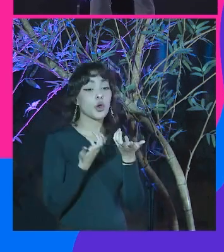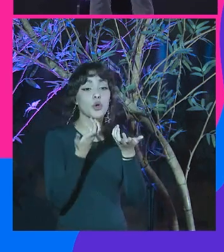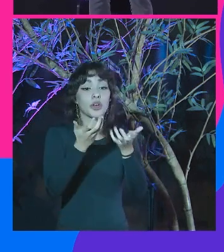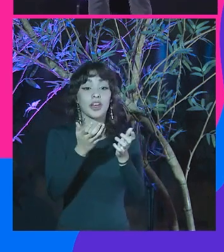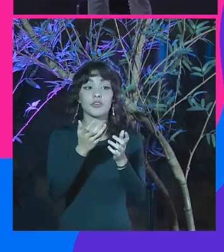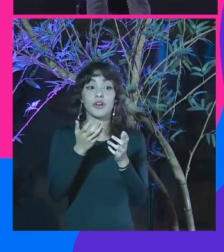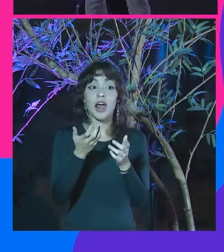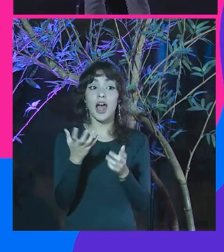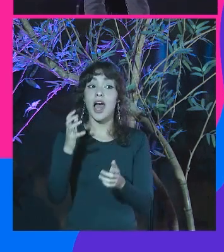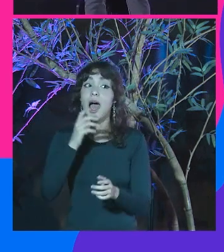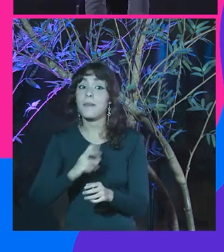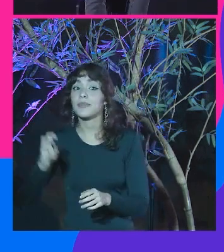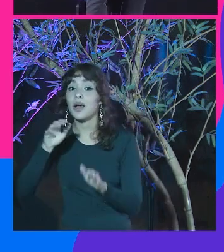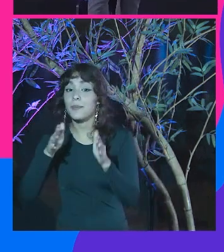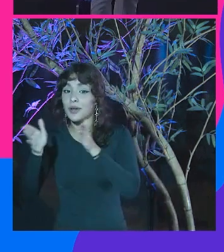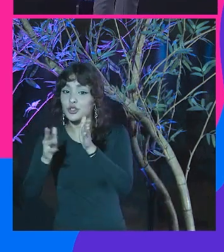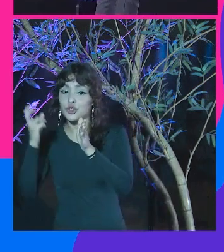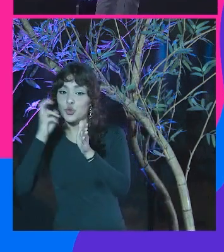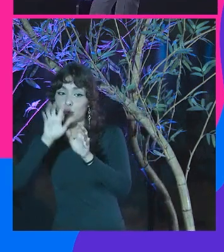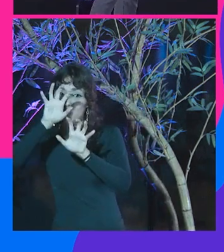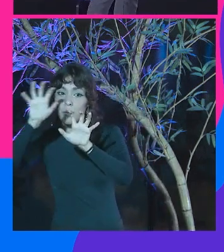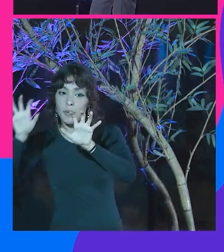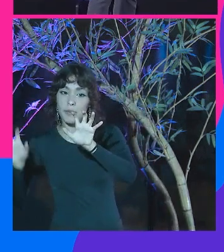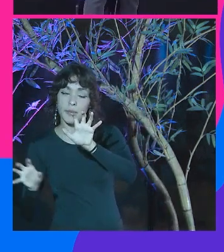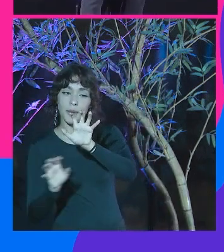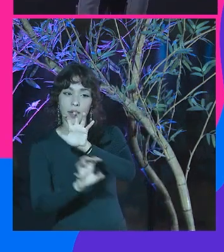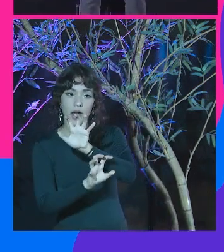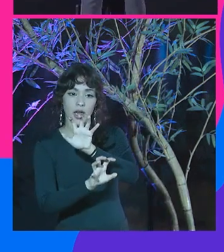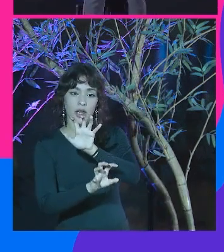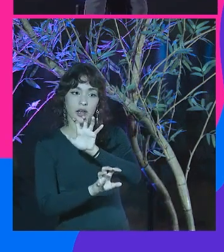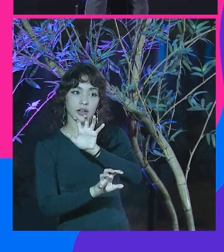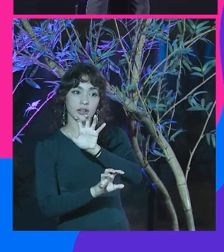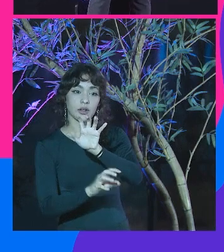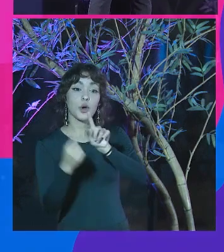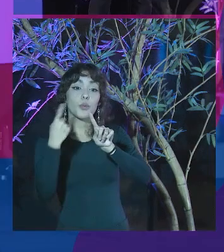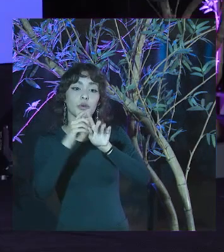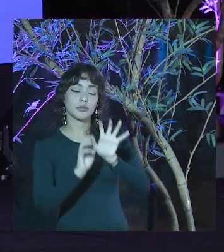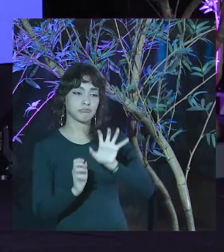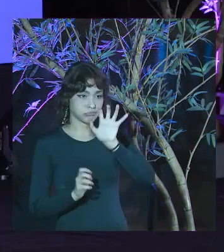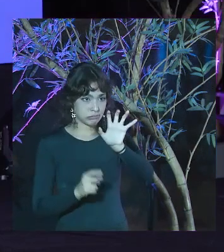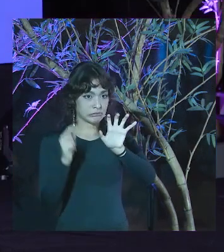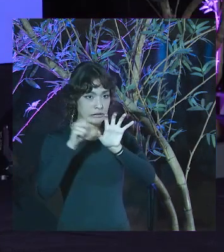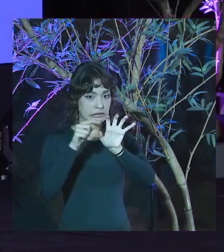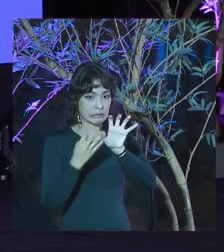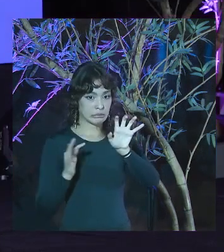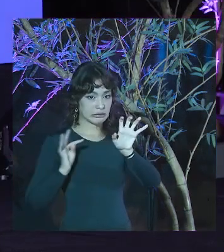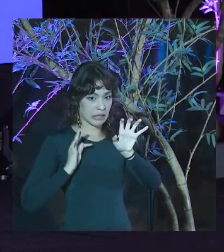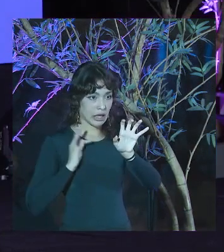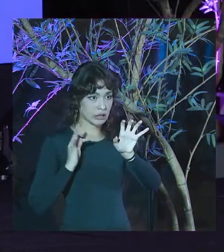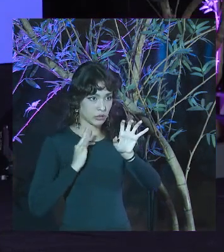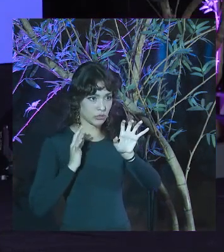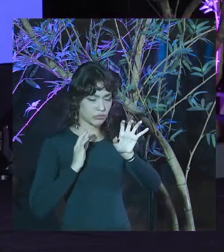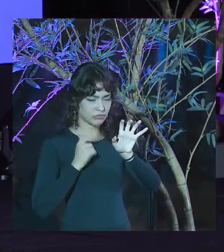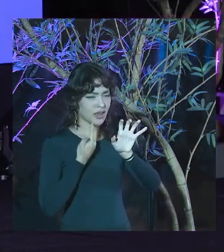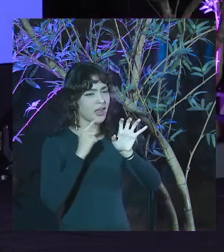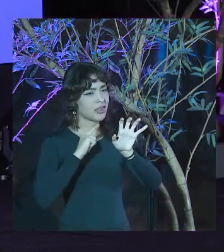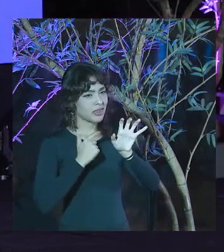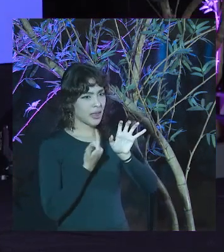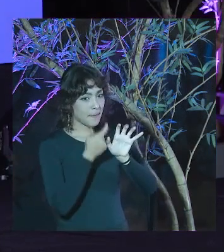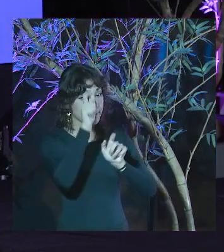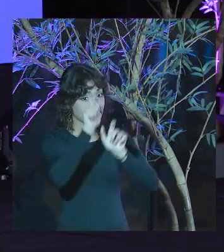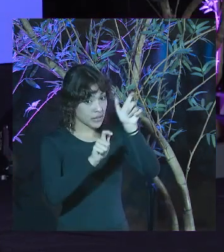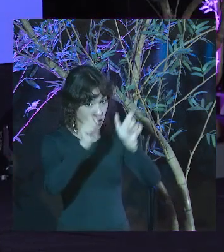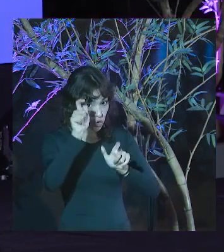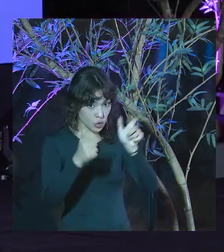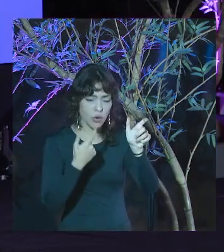que é a parte cultural. Porque desse centro técnico saem pessoas que fazem boas